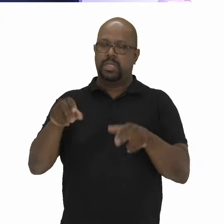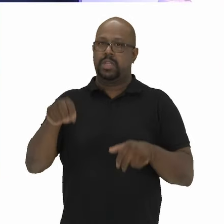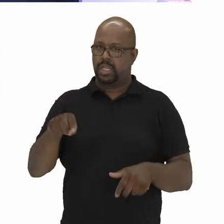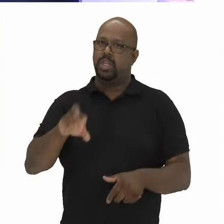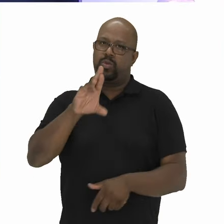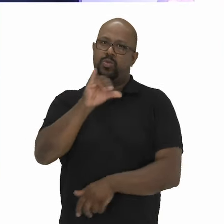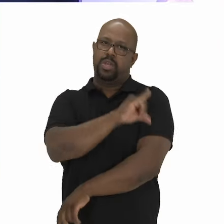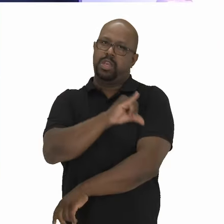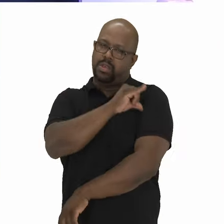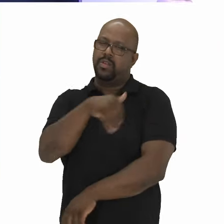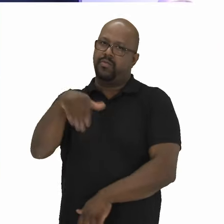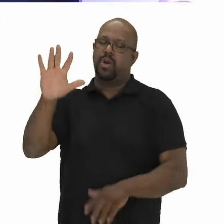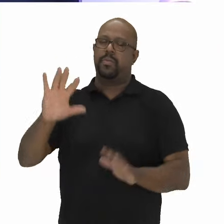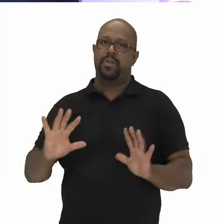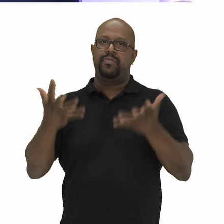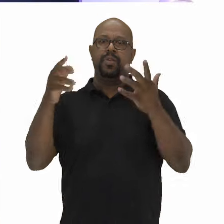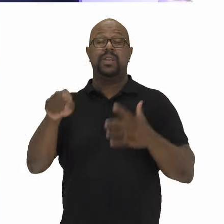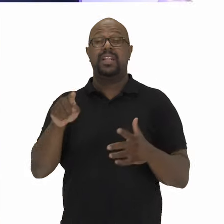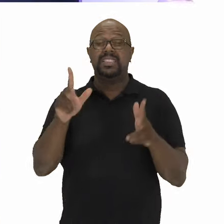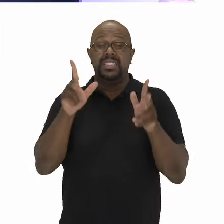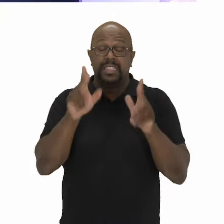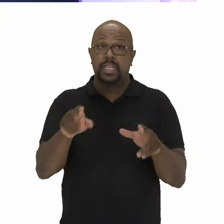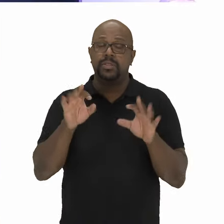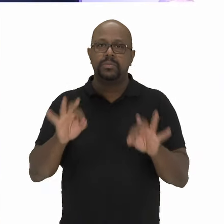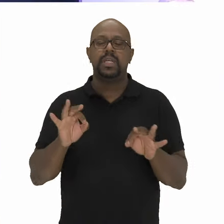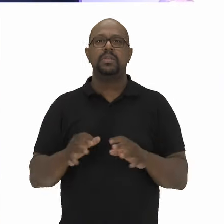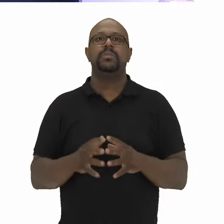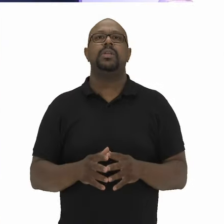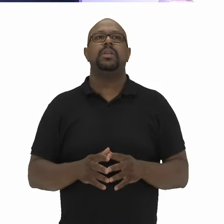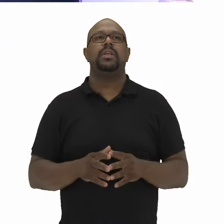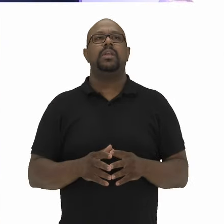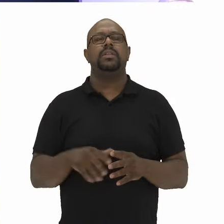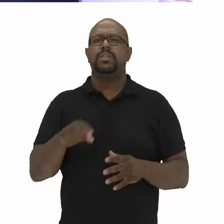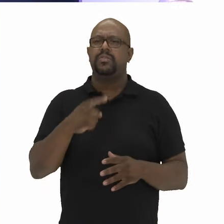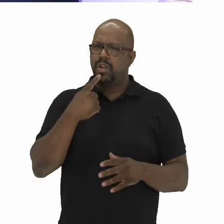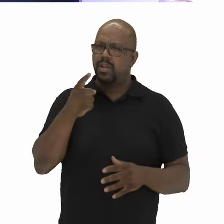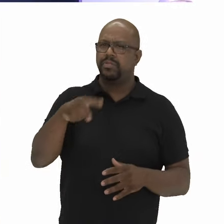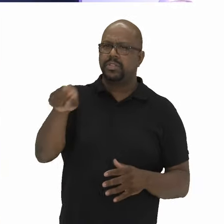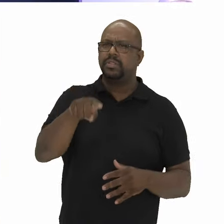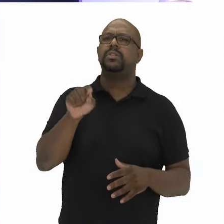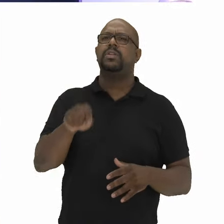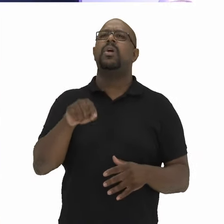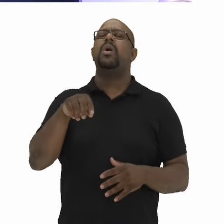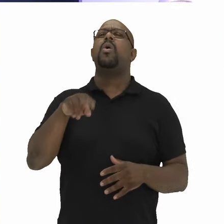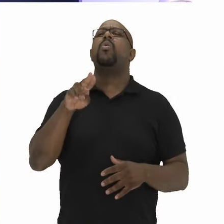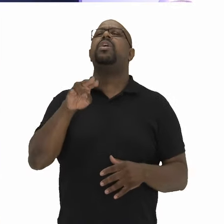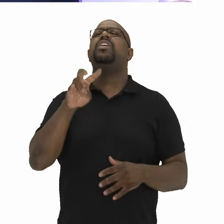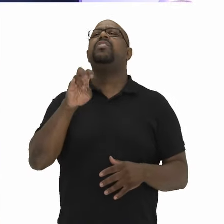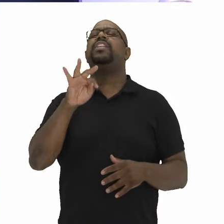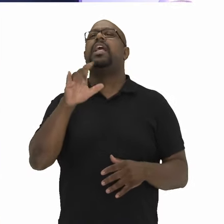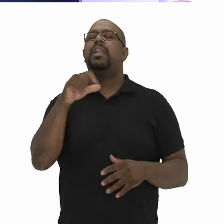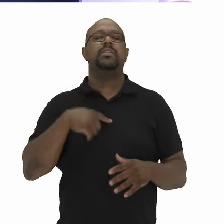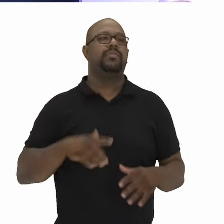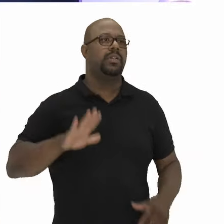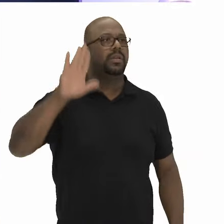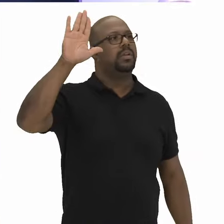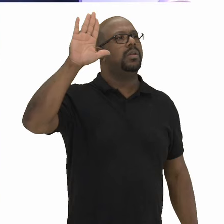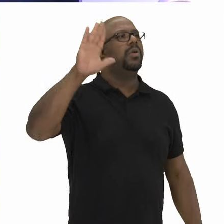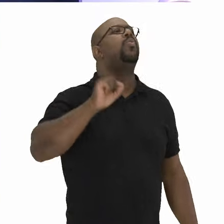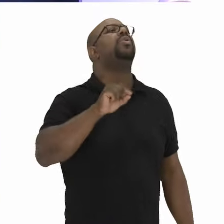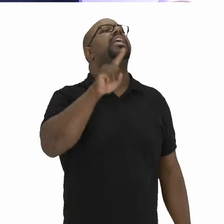idênticos aqui do Rio de Janeiro que foram pro evento eles eram idênticos mesmo e a gente falou Vocês que são univitelinos Eles foram pro